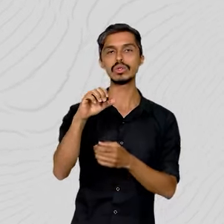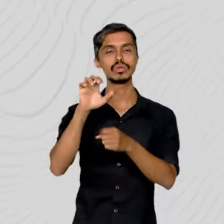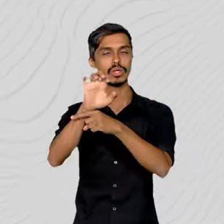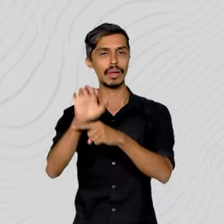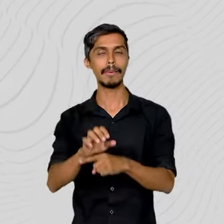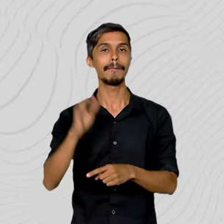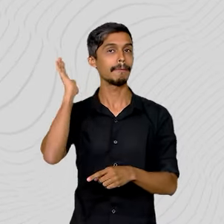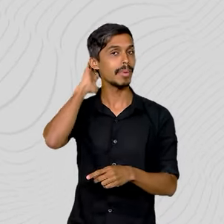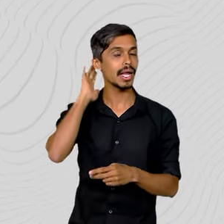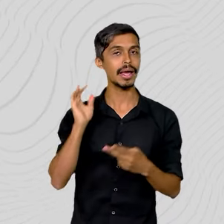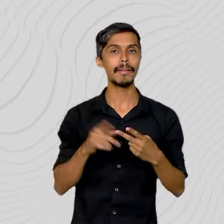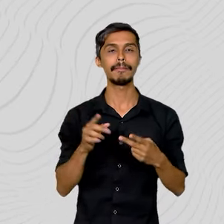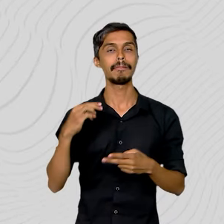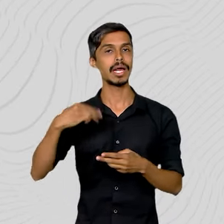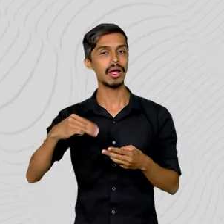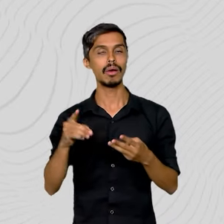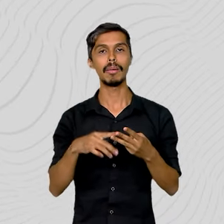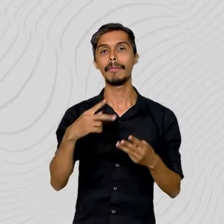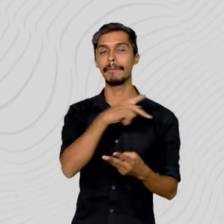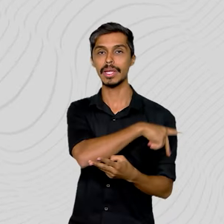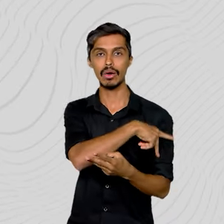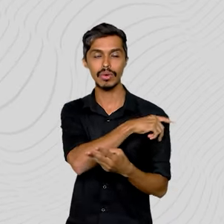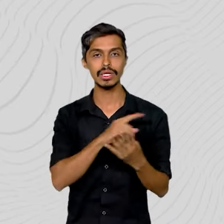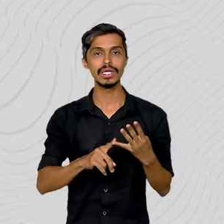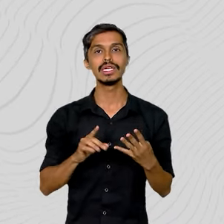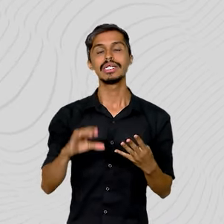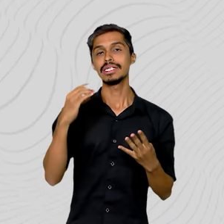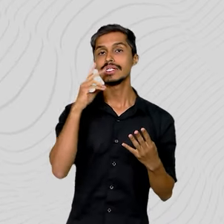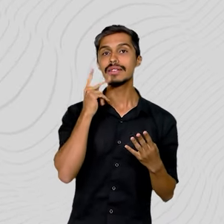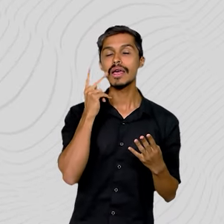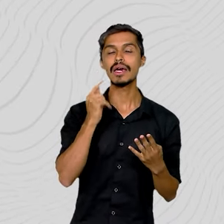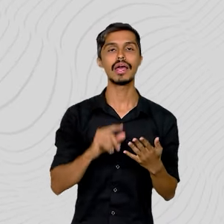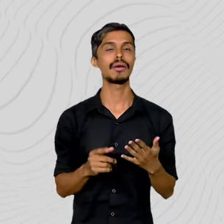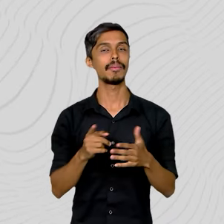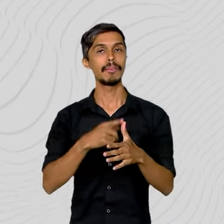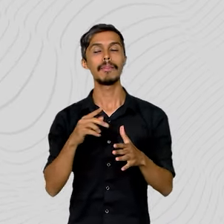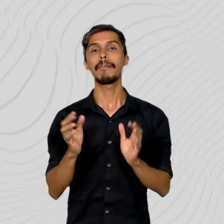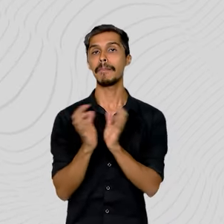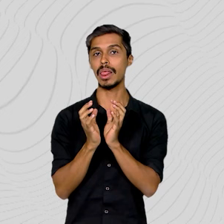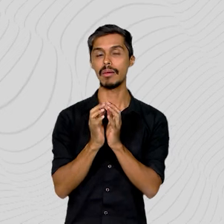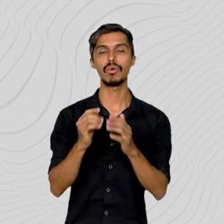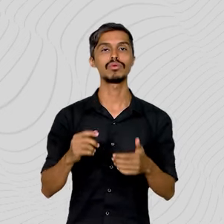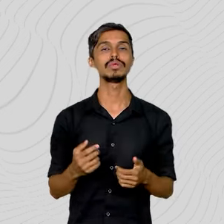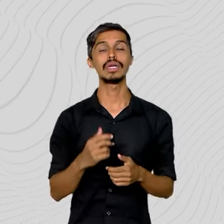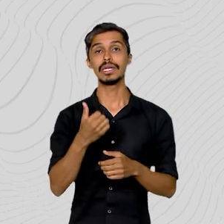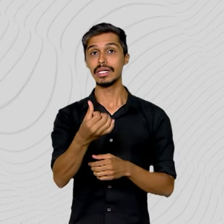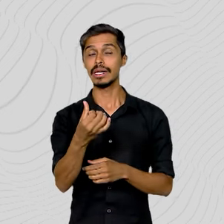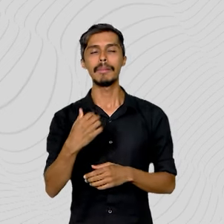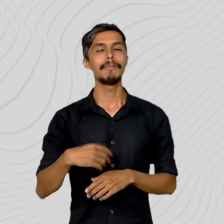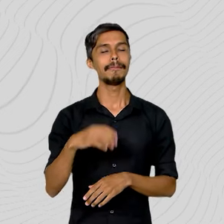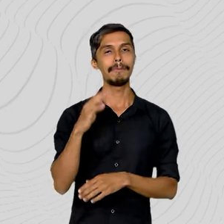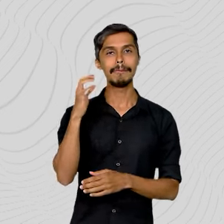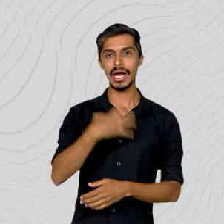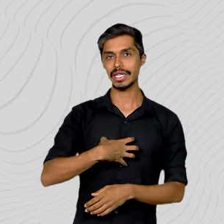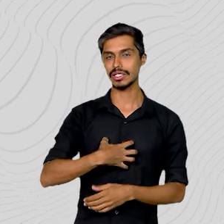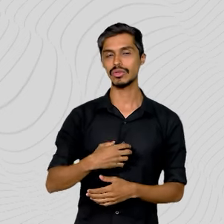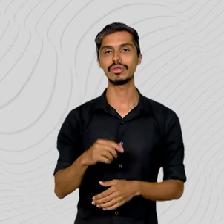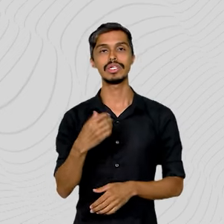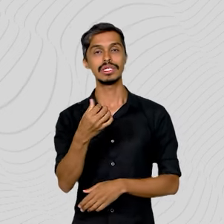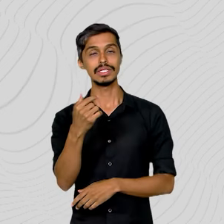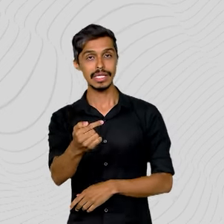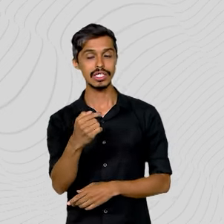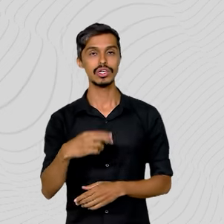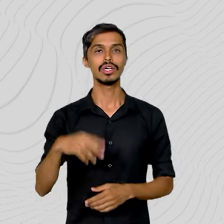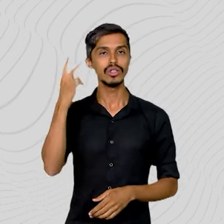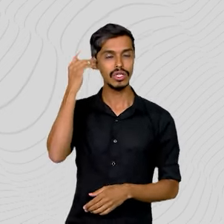Pará, Maranhão, Piauí, Ceará, Pernambuco, Bahia, Rio de Janeiro